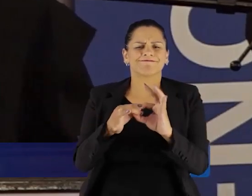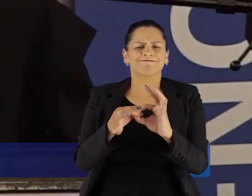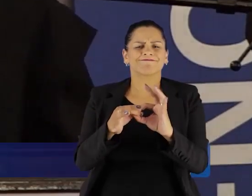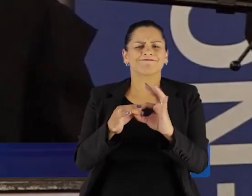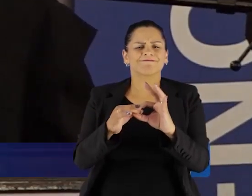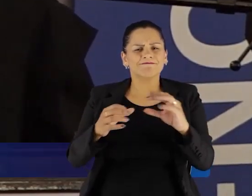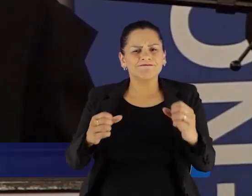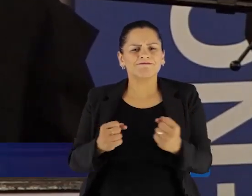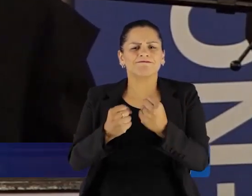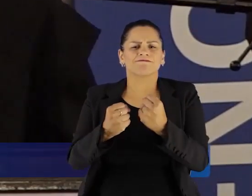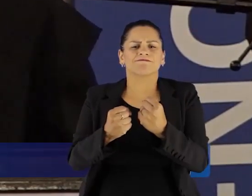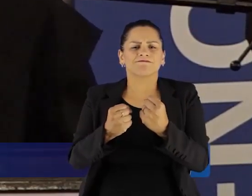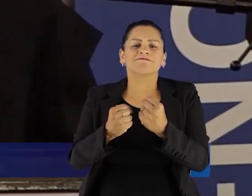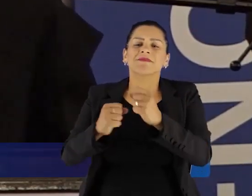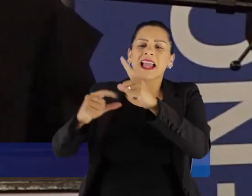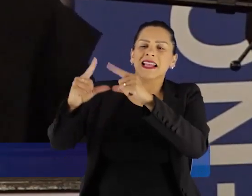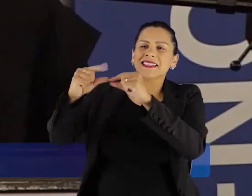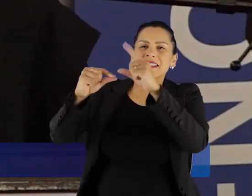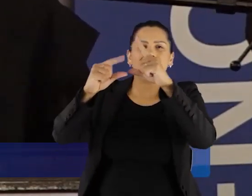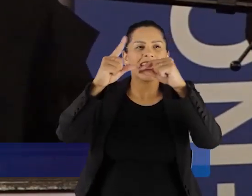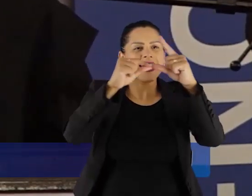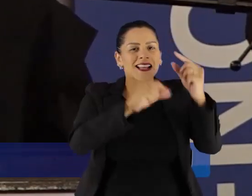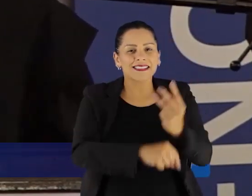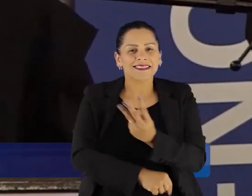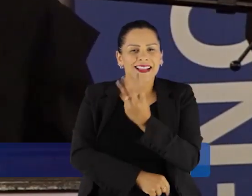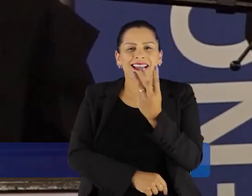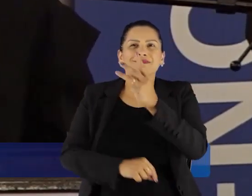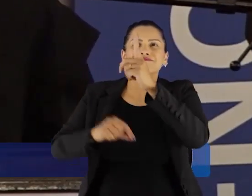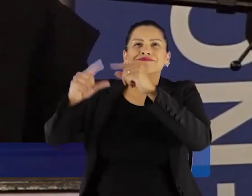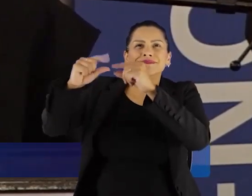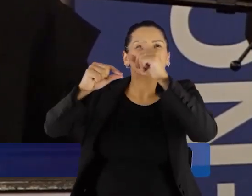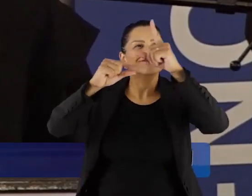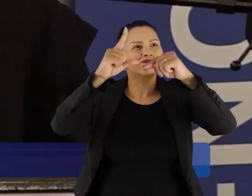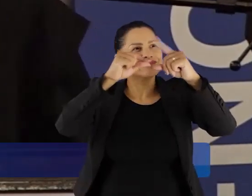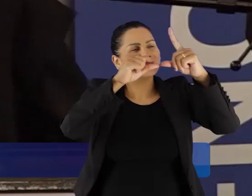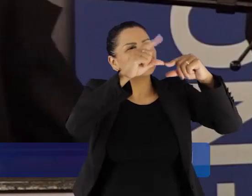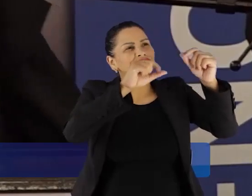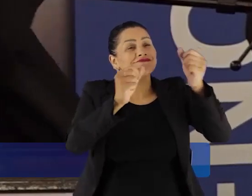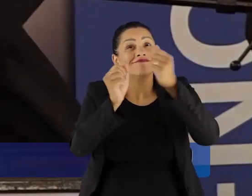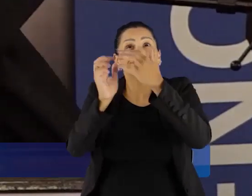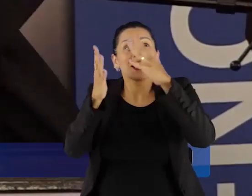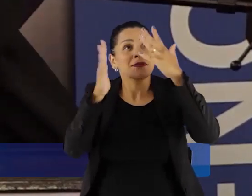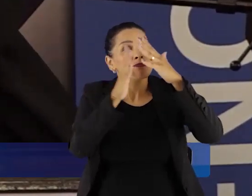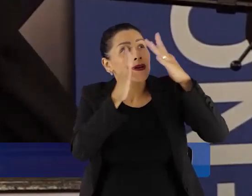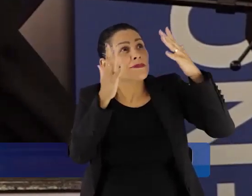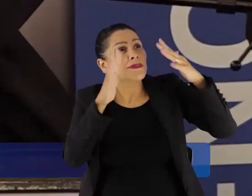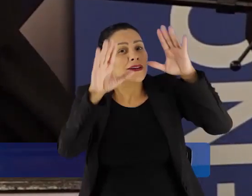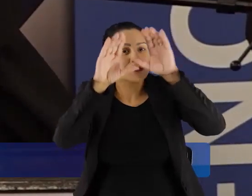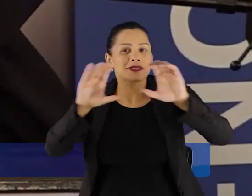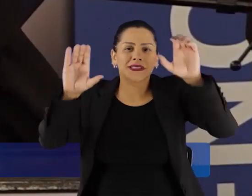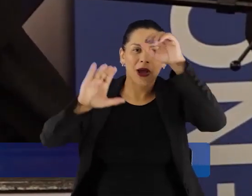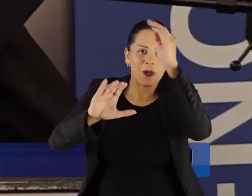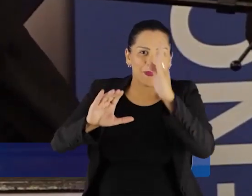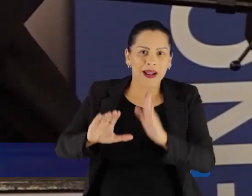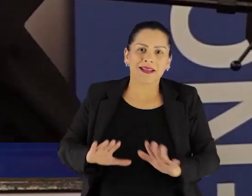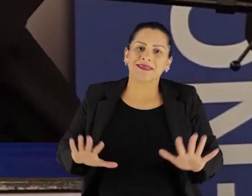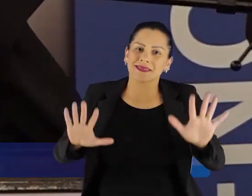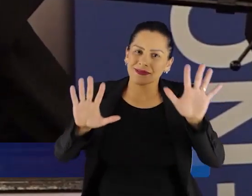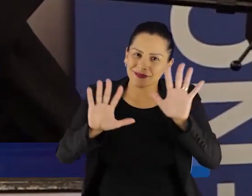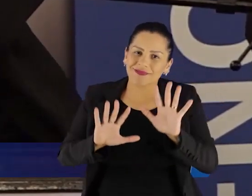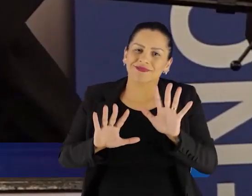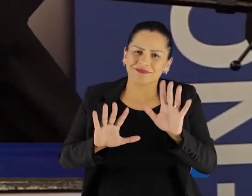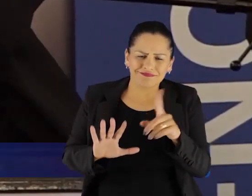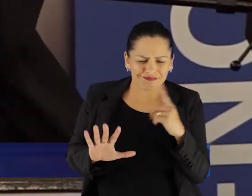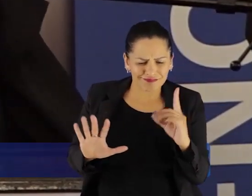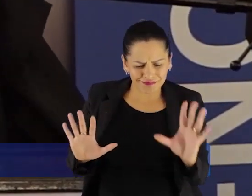três estrelas brilhantes que iluminem o céu do Brasil que